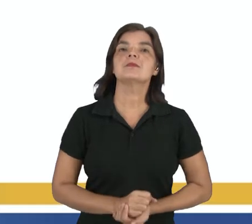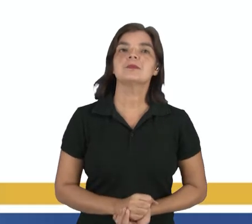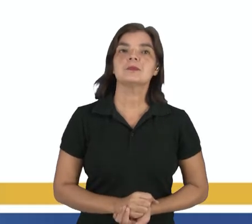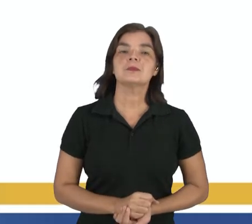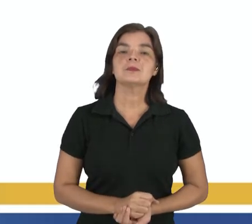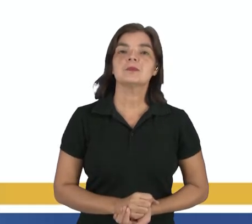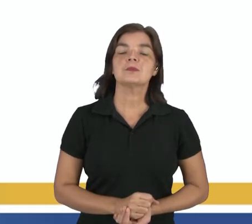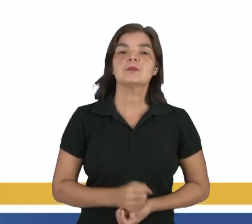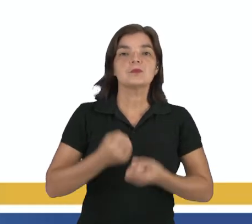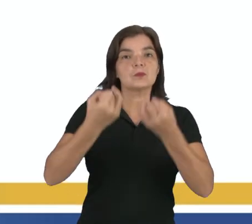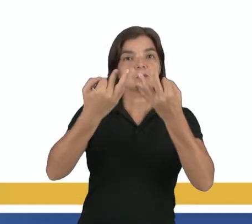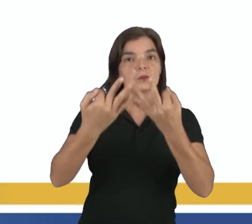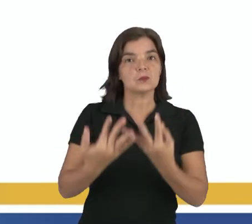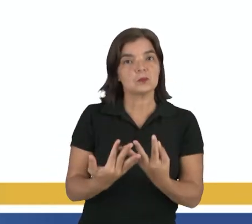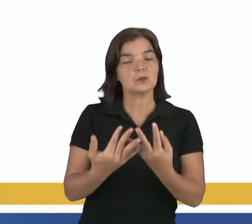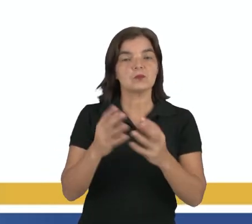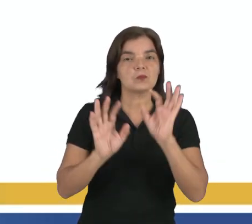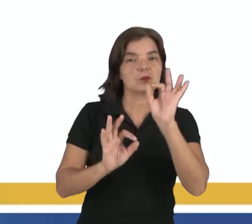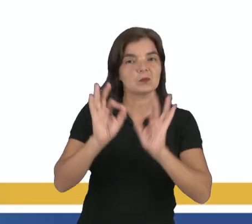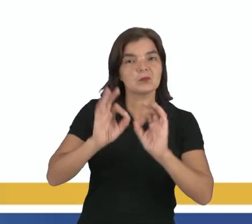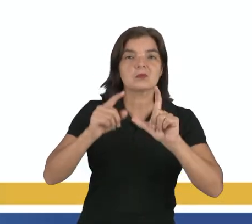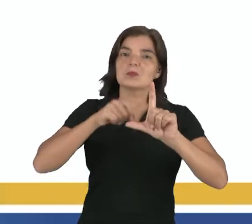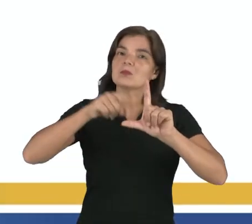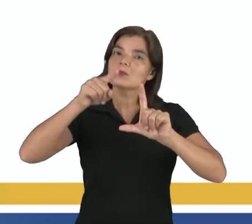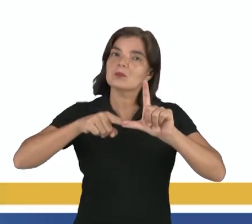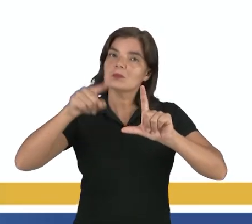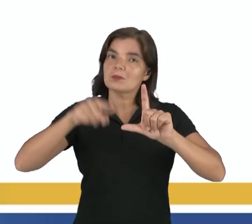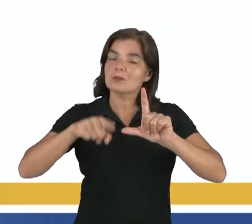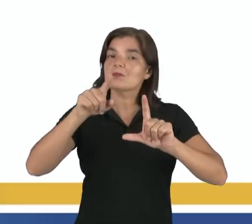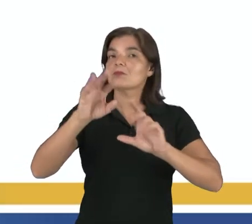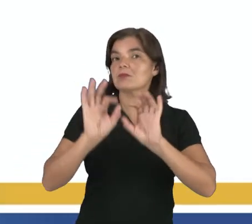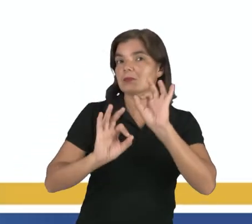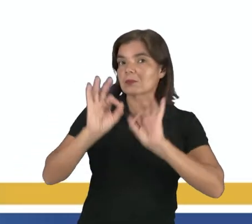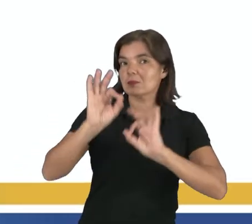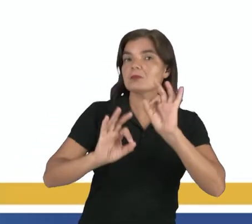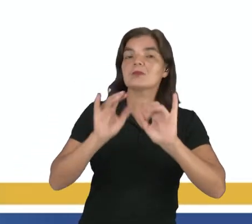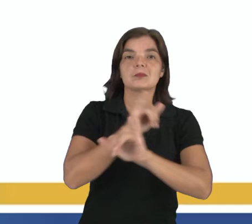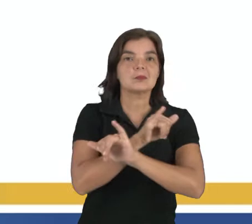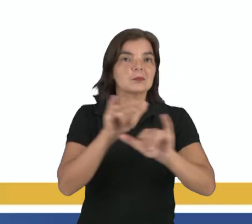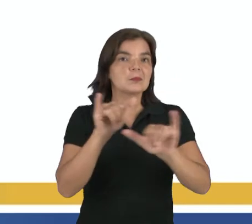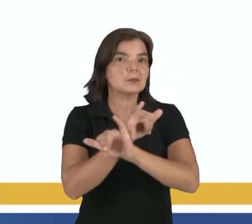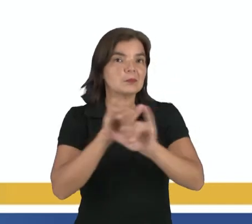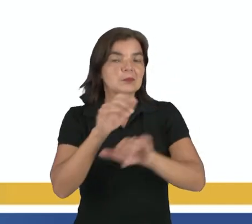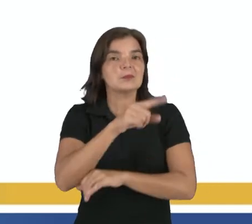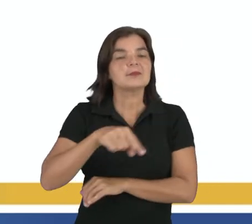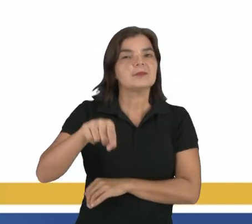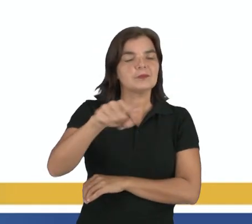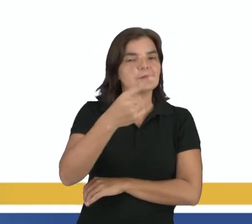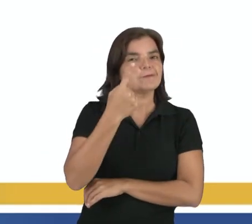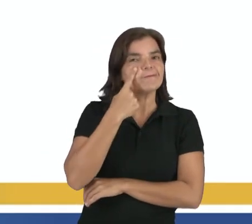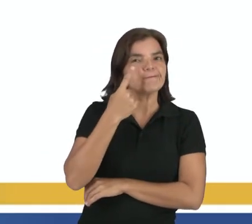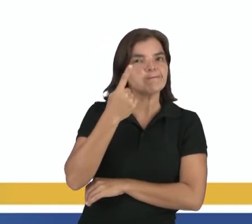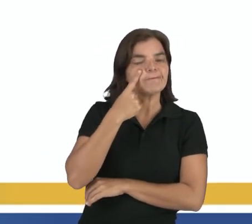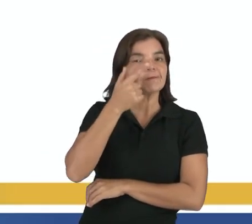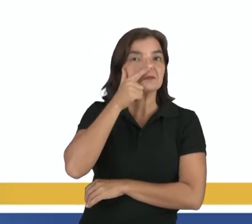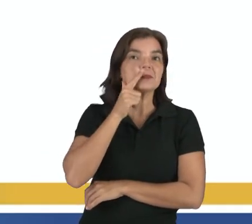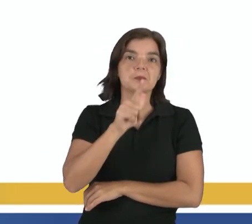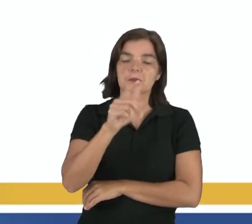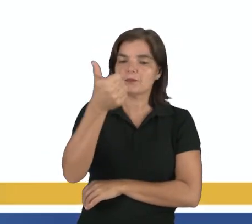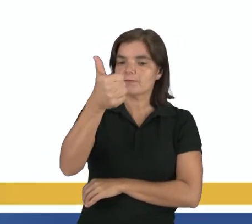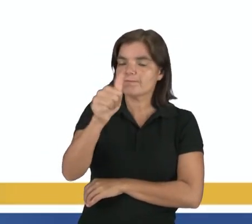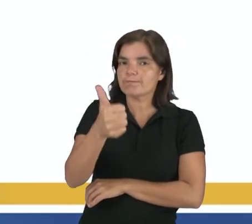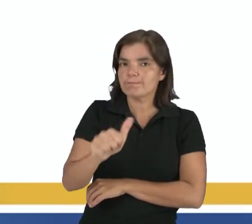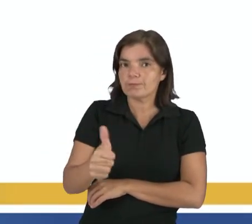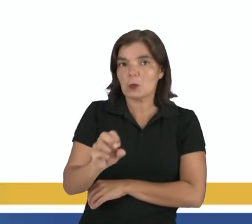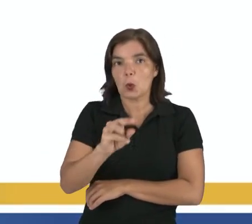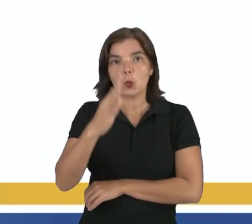caso, quando se trata de construção de tabela, ela organiza os dados e você visualmente consegue